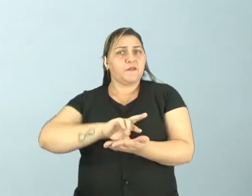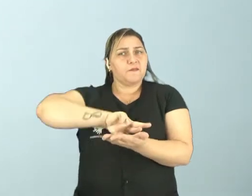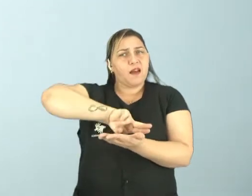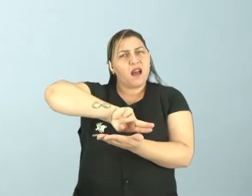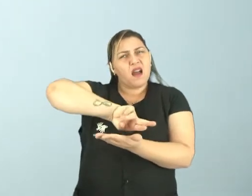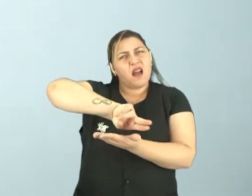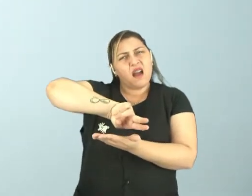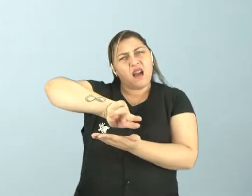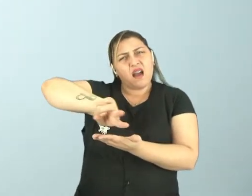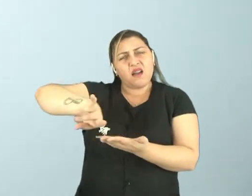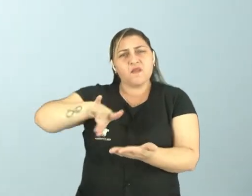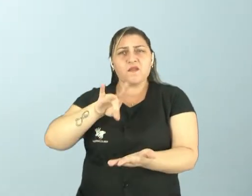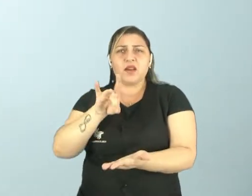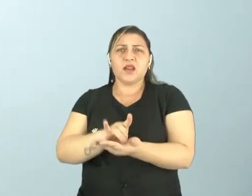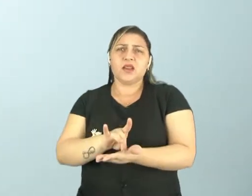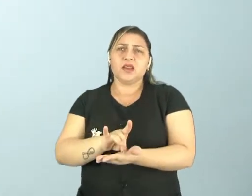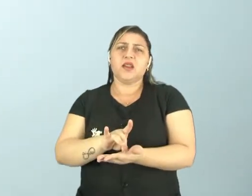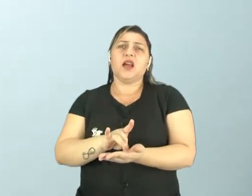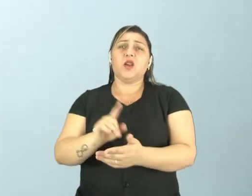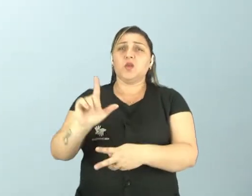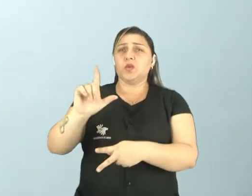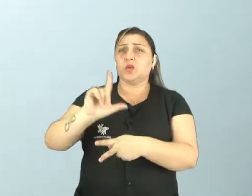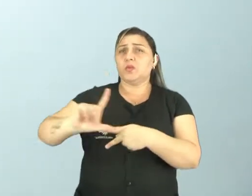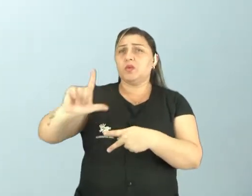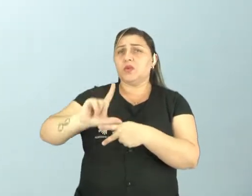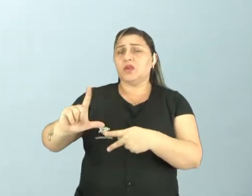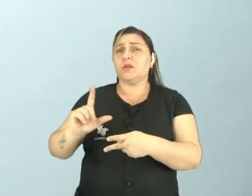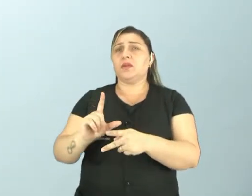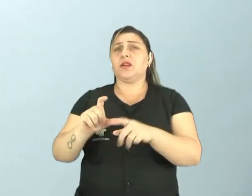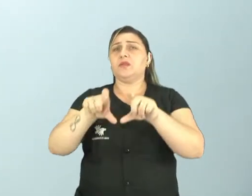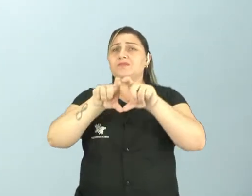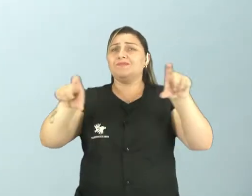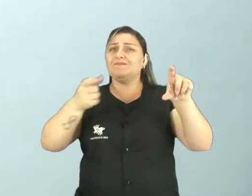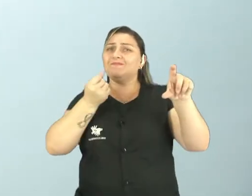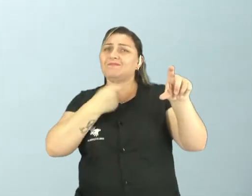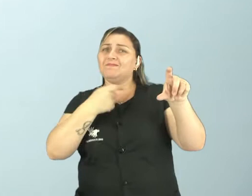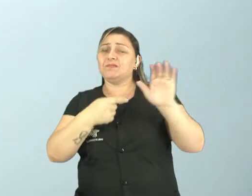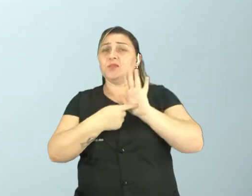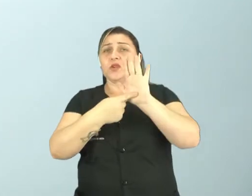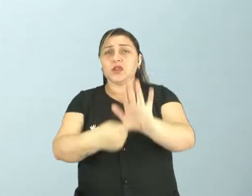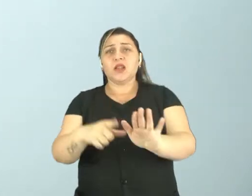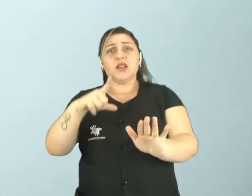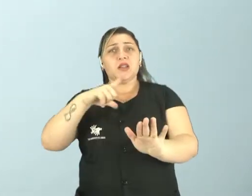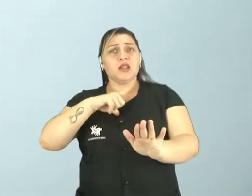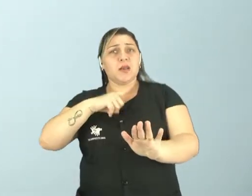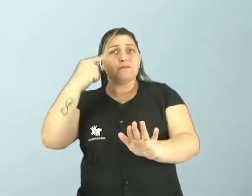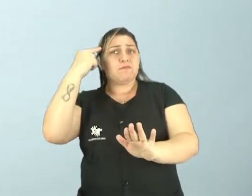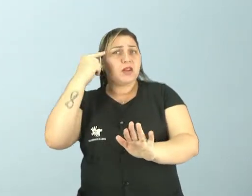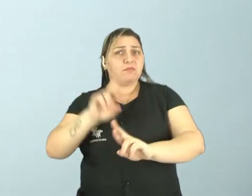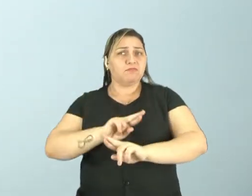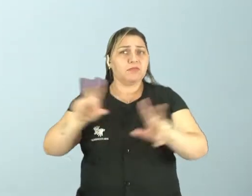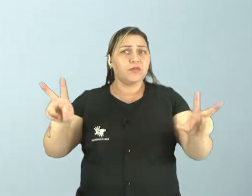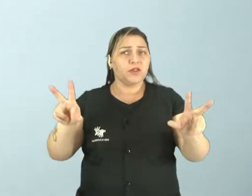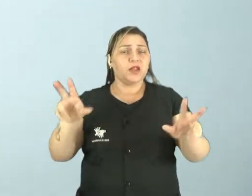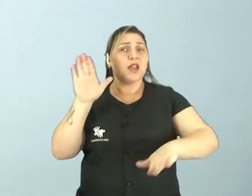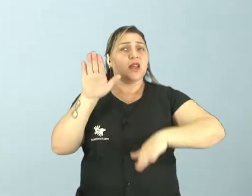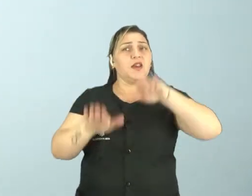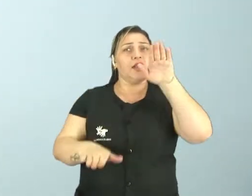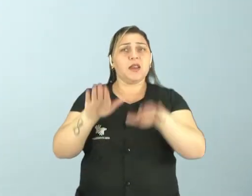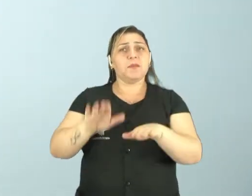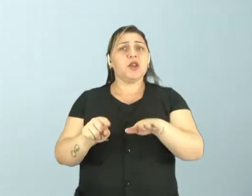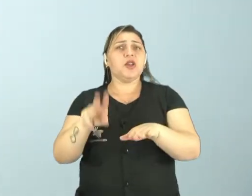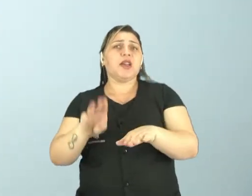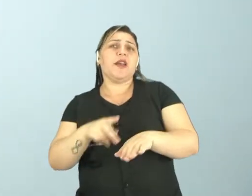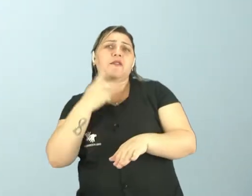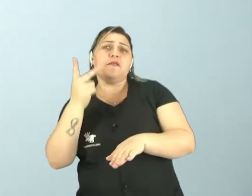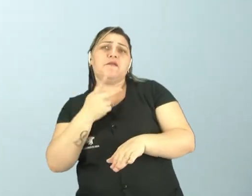singular. Porque, assim como a charge mostrou, existem perspectivas diferentes. Então, depende muito de quem